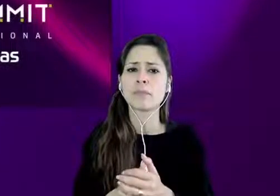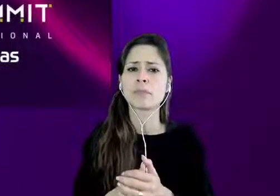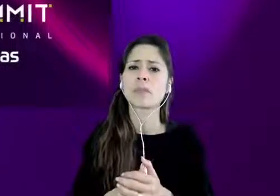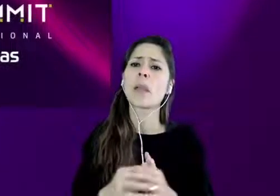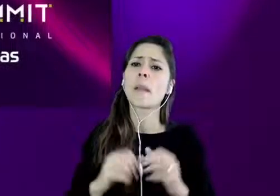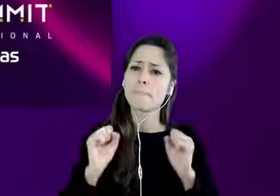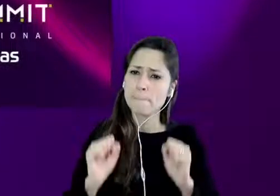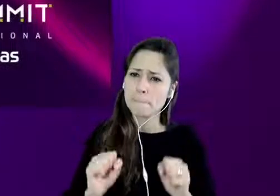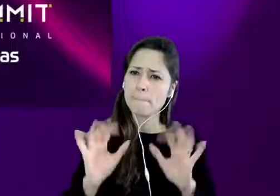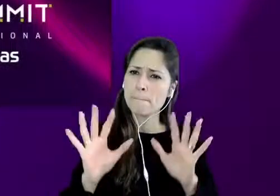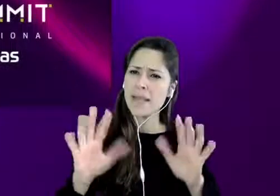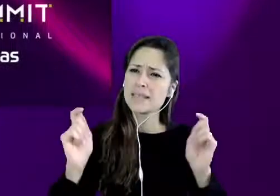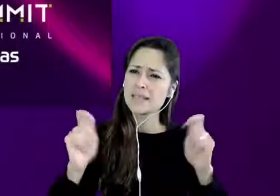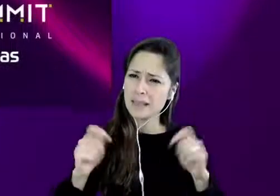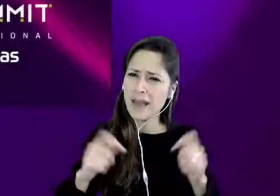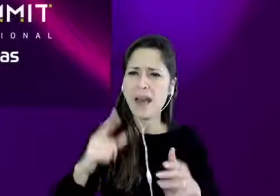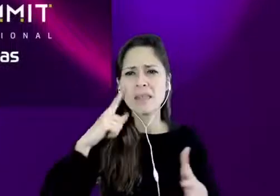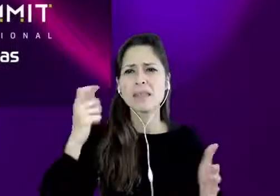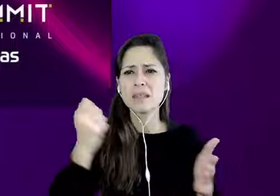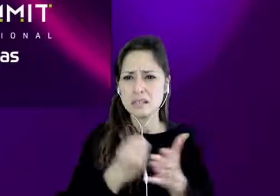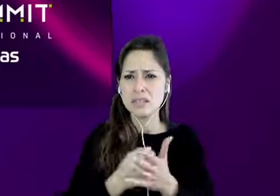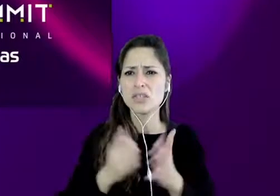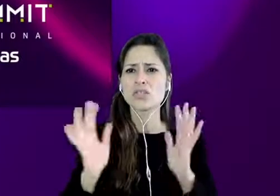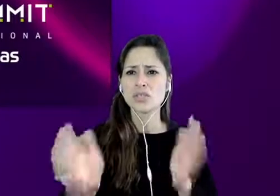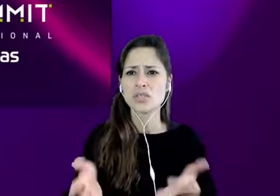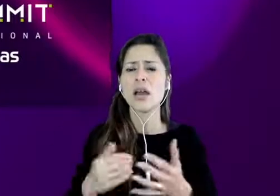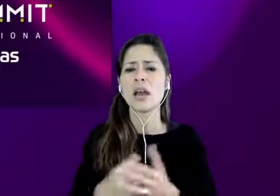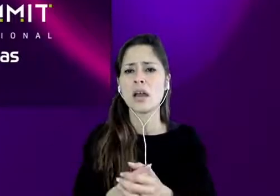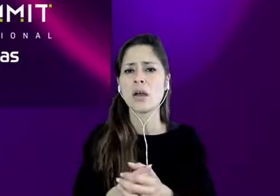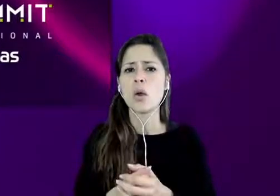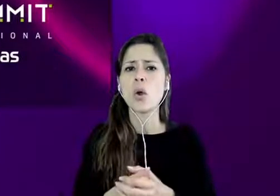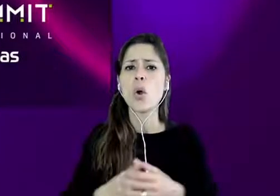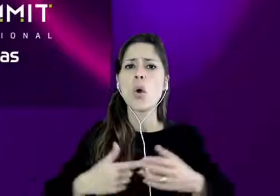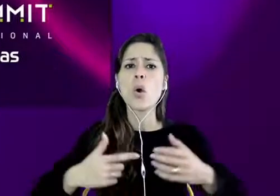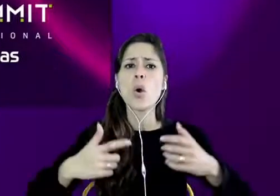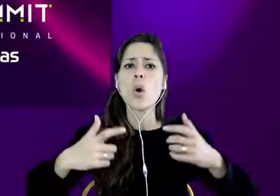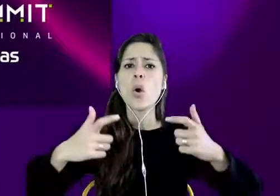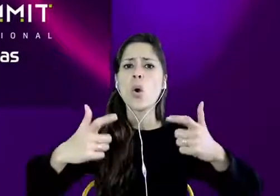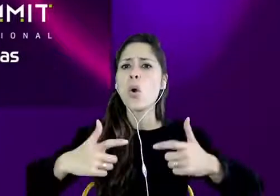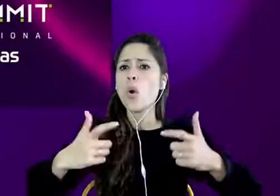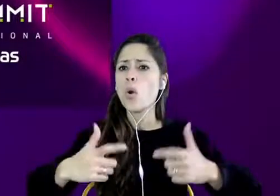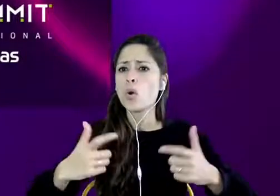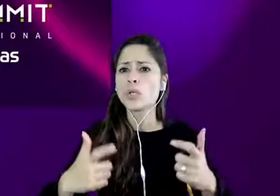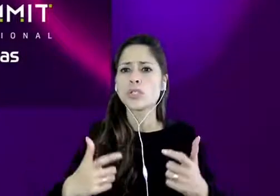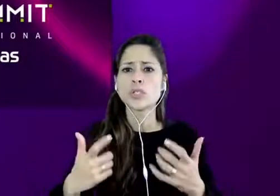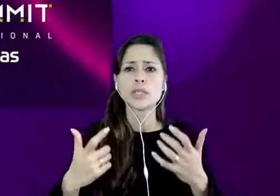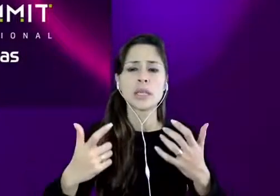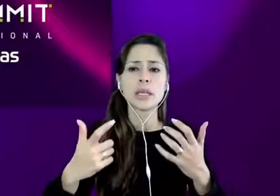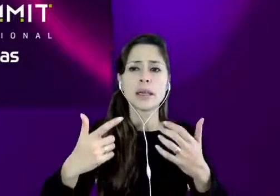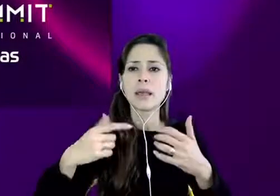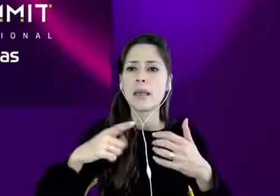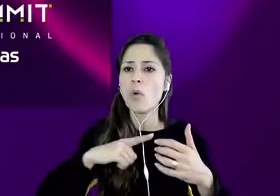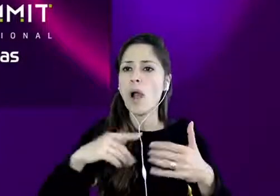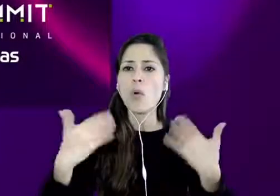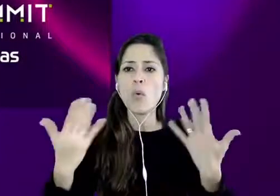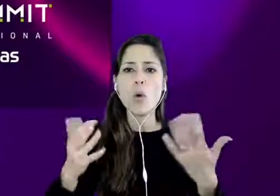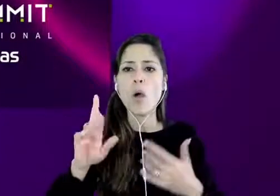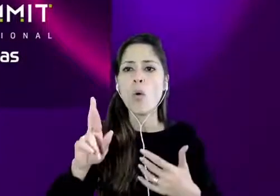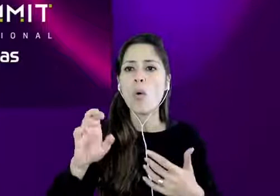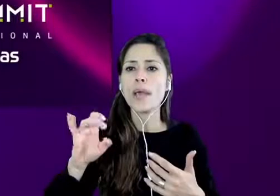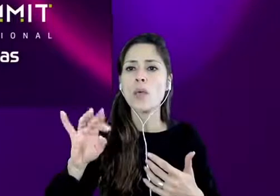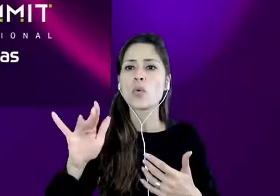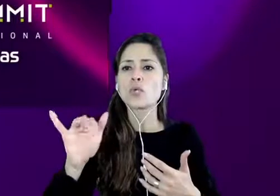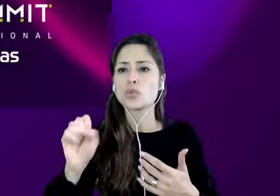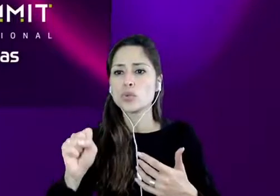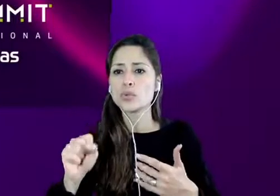tomada, se destacando elementos para ela. Onde eu estou atendendo essa paciente, quais recursos que eu tenho disponíveis, indicar a via de parto mais